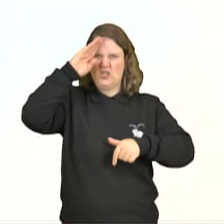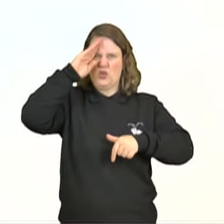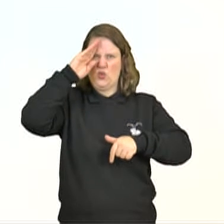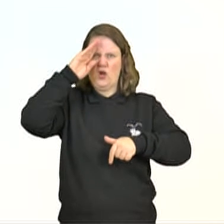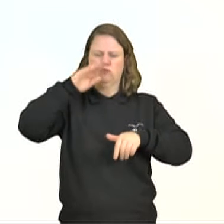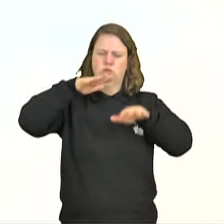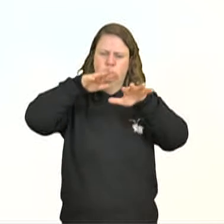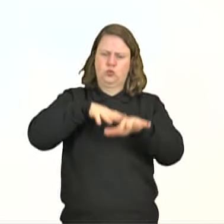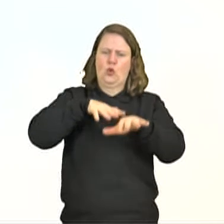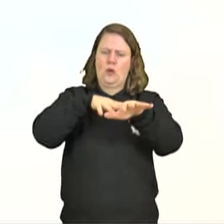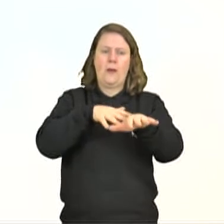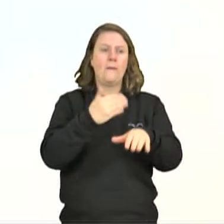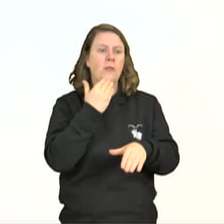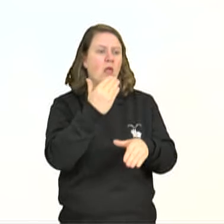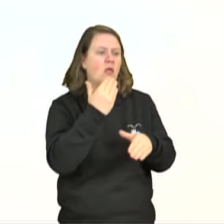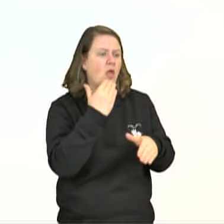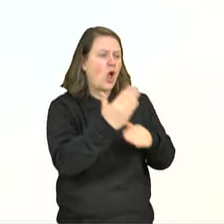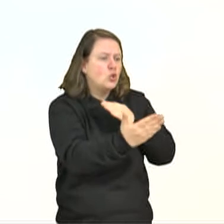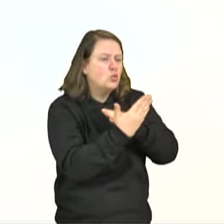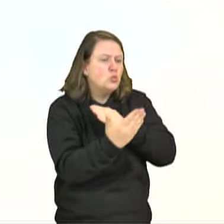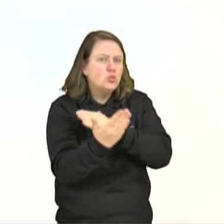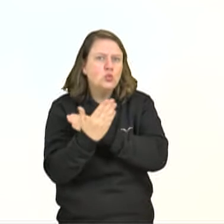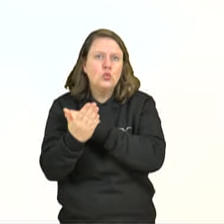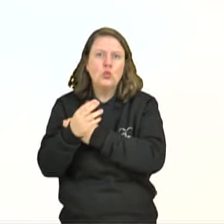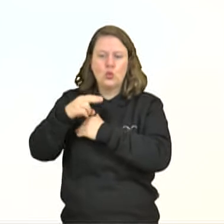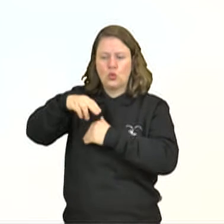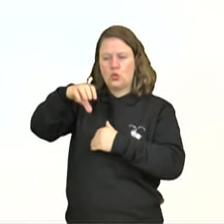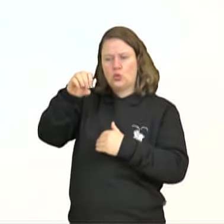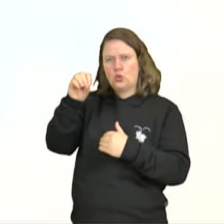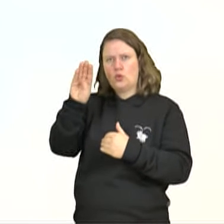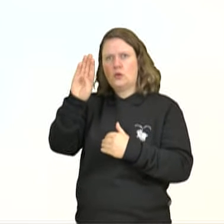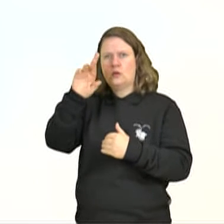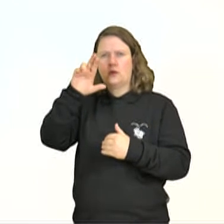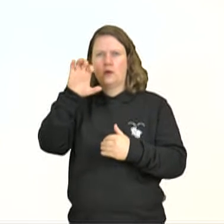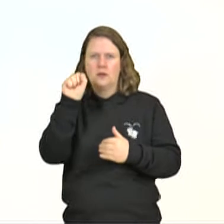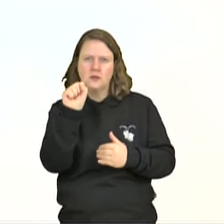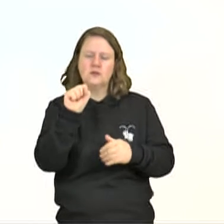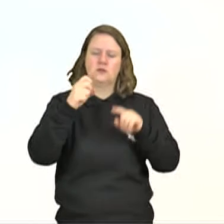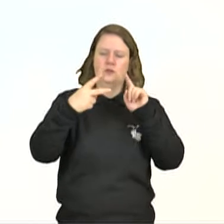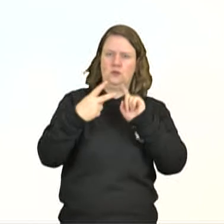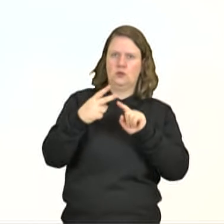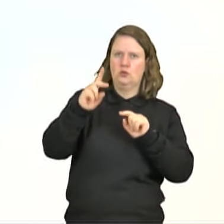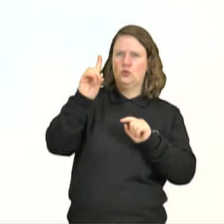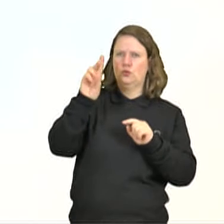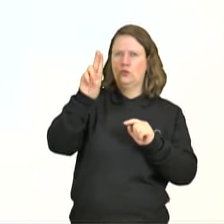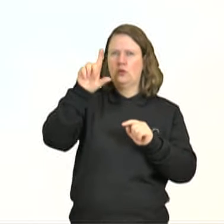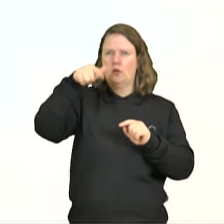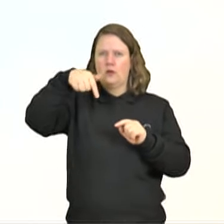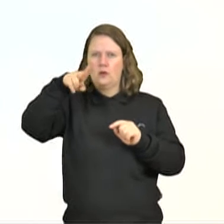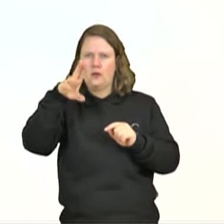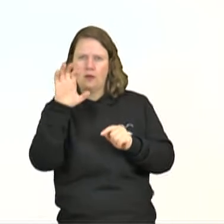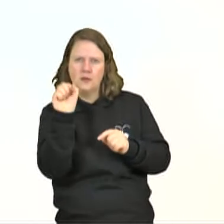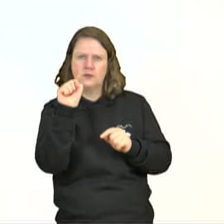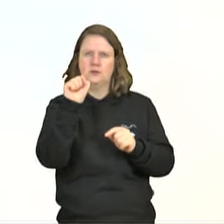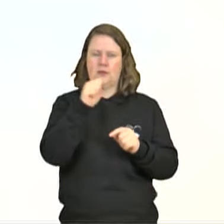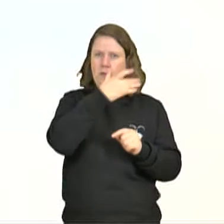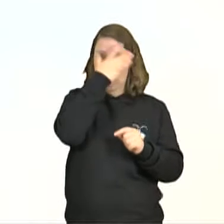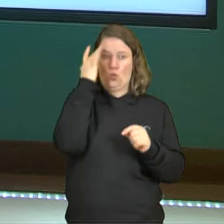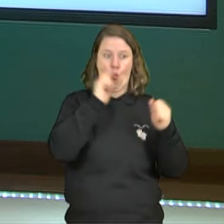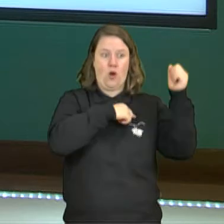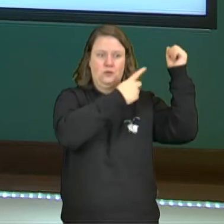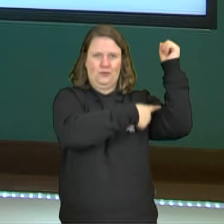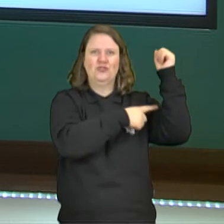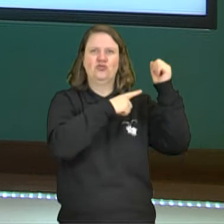pedia auxílio aos nobres, né? Aos duques, marqueses e condes, lembrando aí do Império Carolíngio, que em troca dos